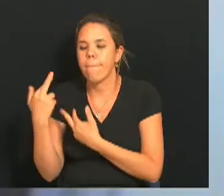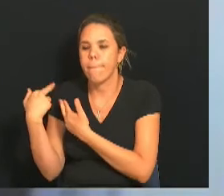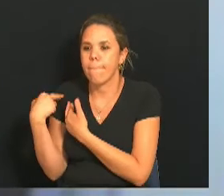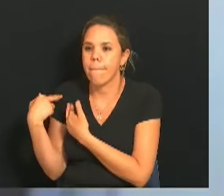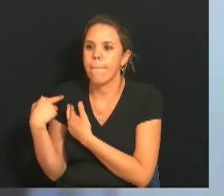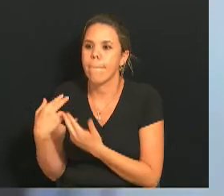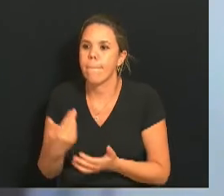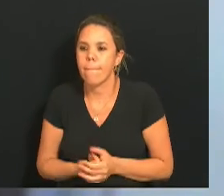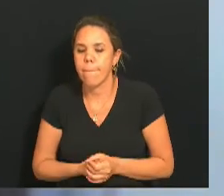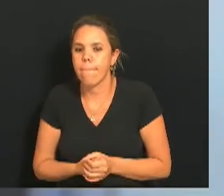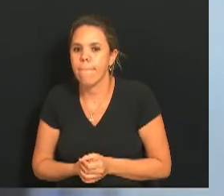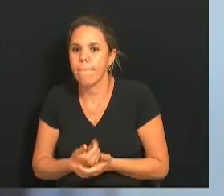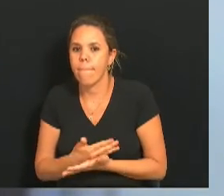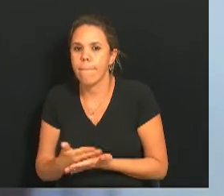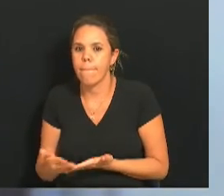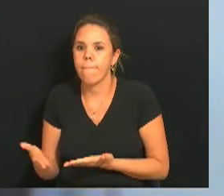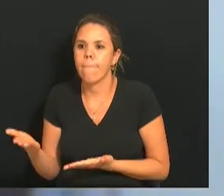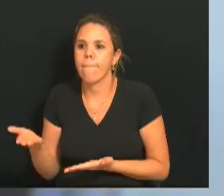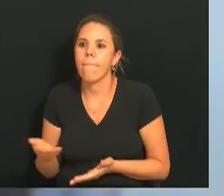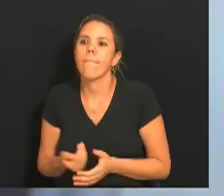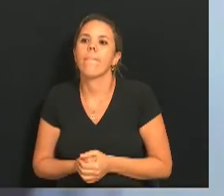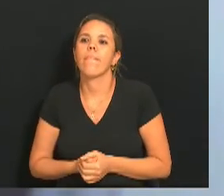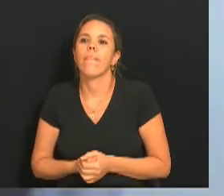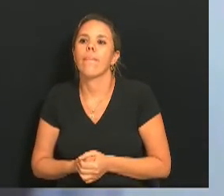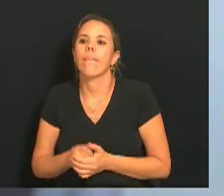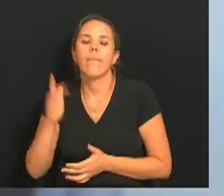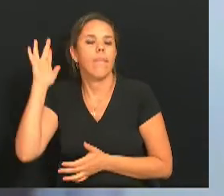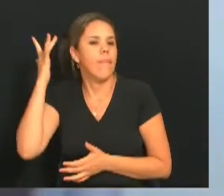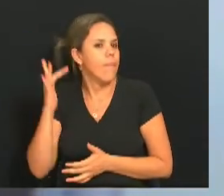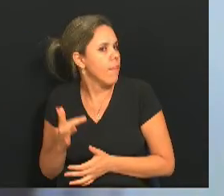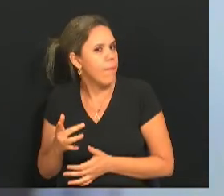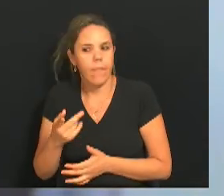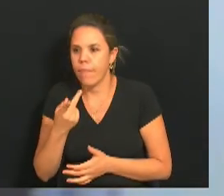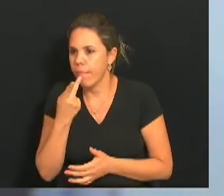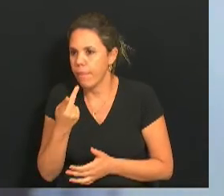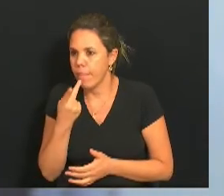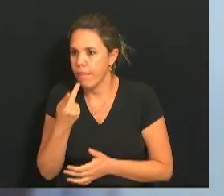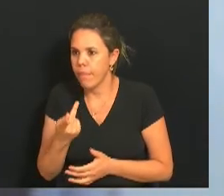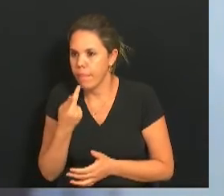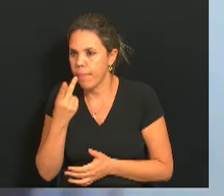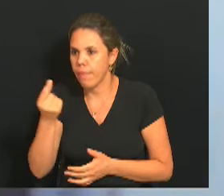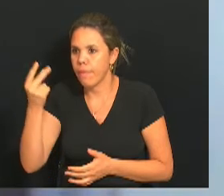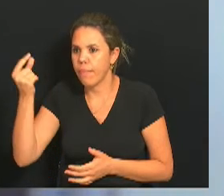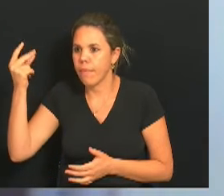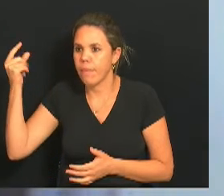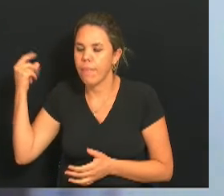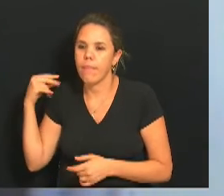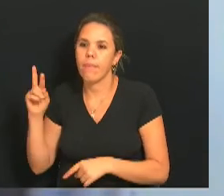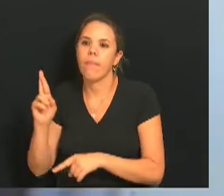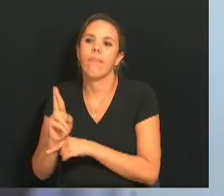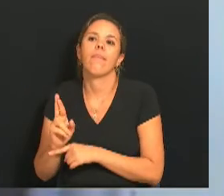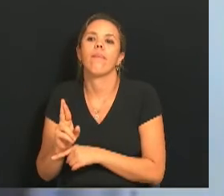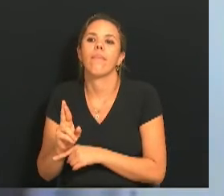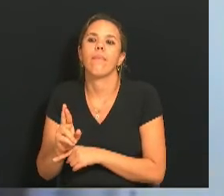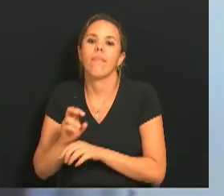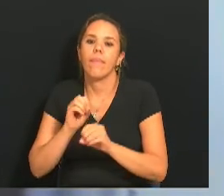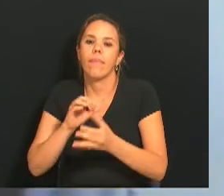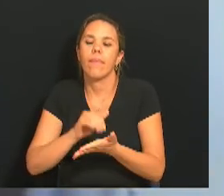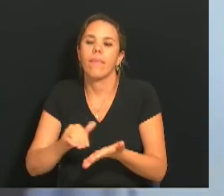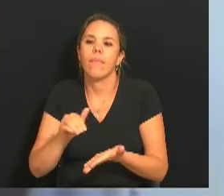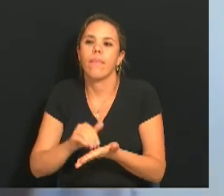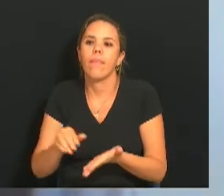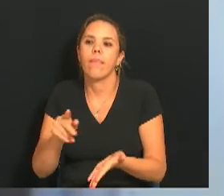Então, eu vou começar por aí. A Guida falou que bastante tempo eu represento a Secretaria de Educação, é